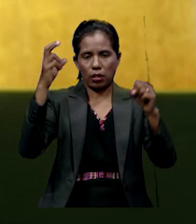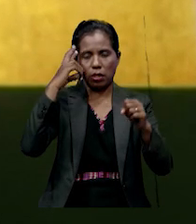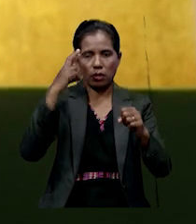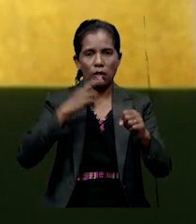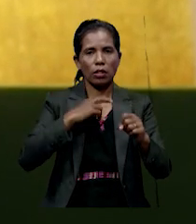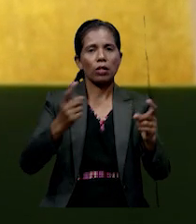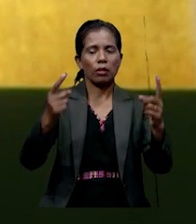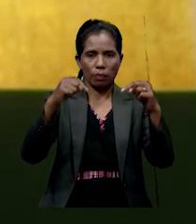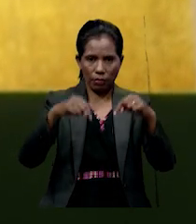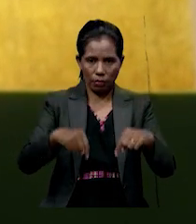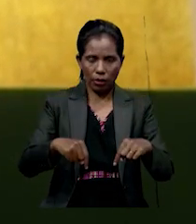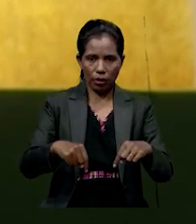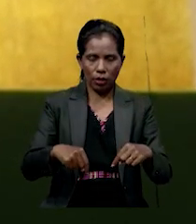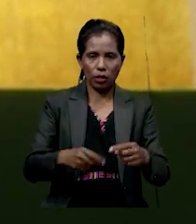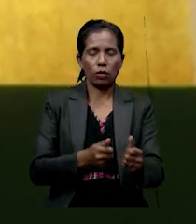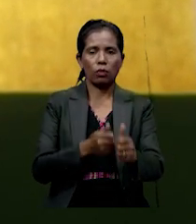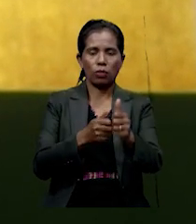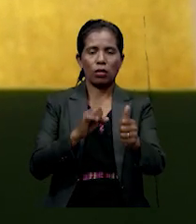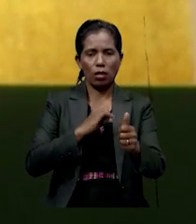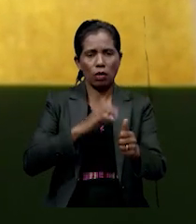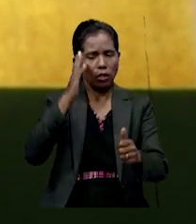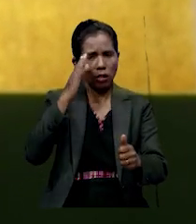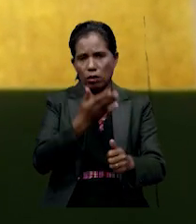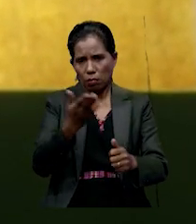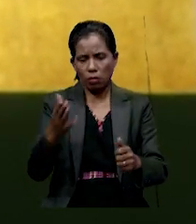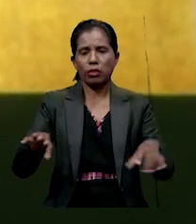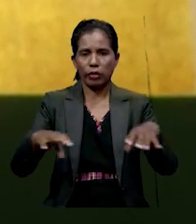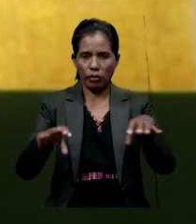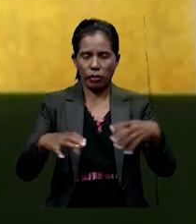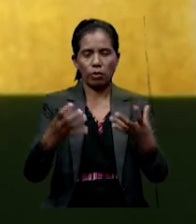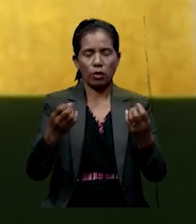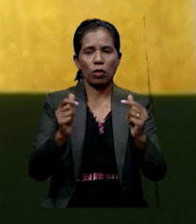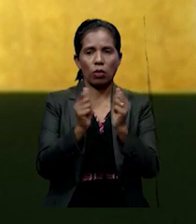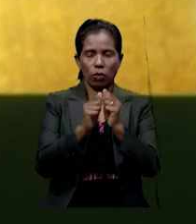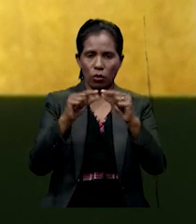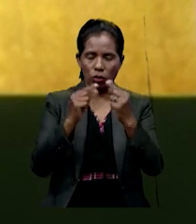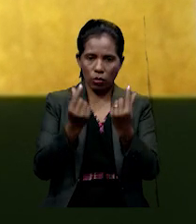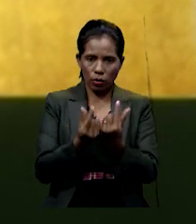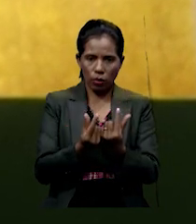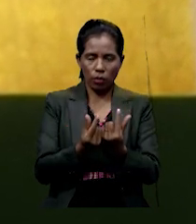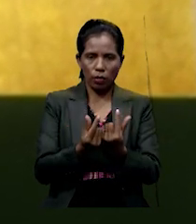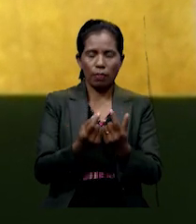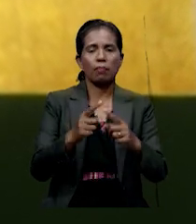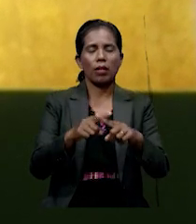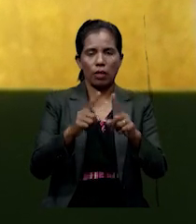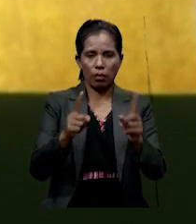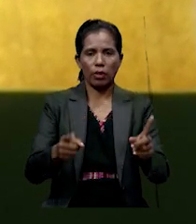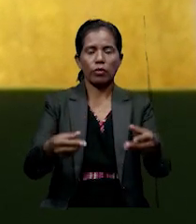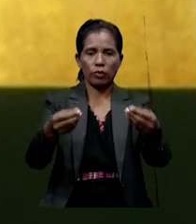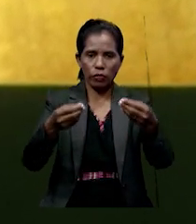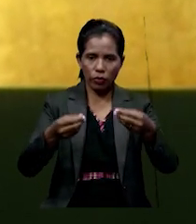e tuir ne hoten kata kita bawa servisu para ho equipa mai be soe tempo